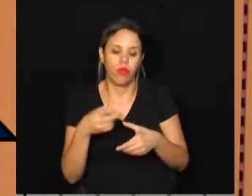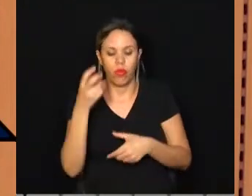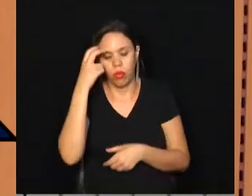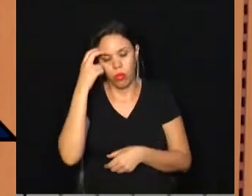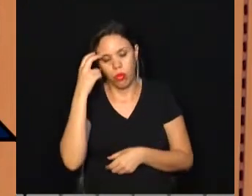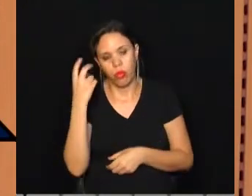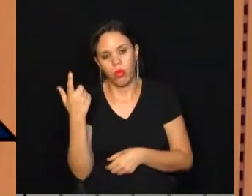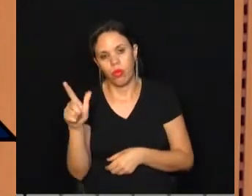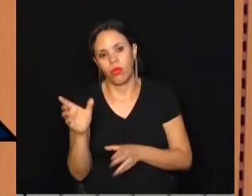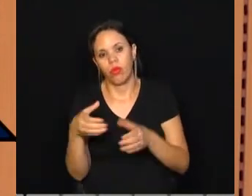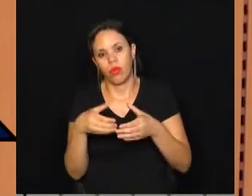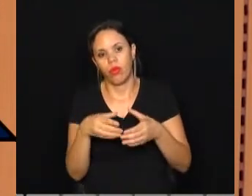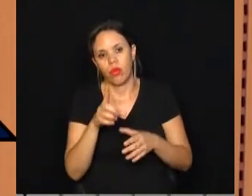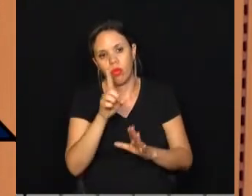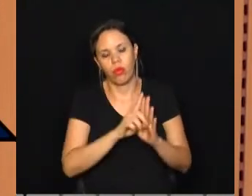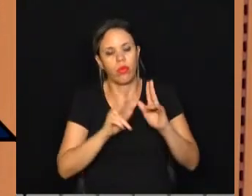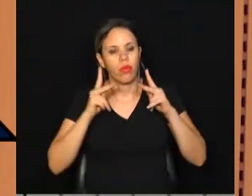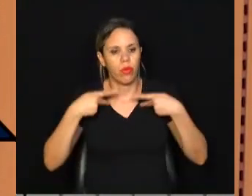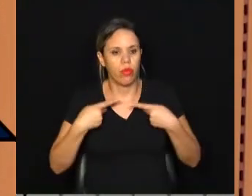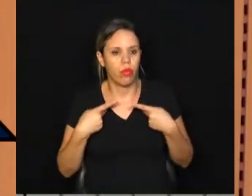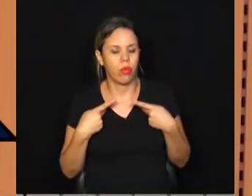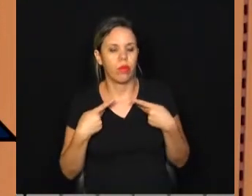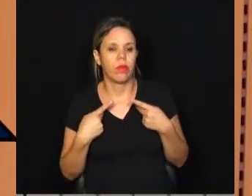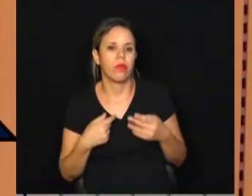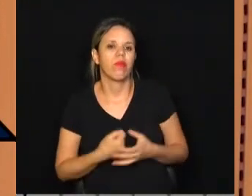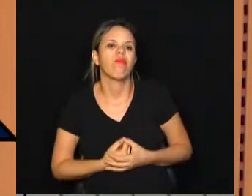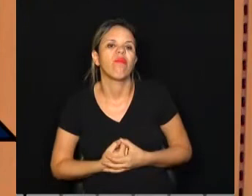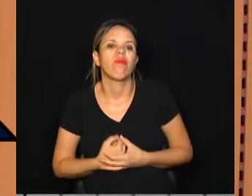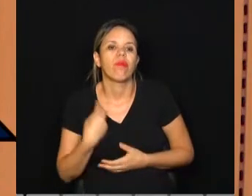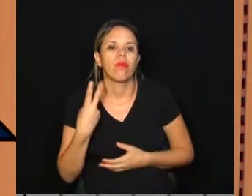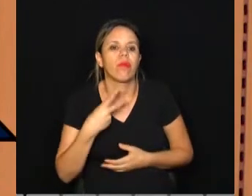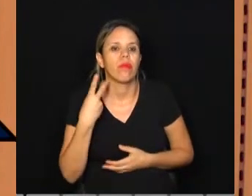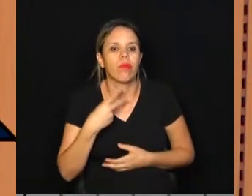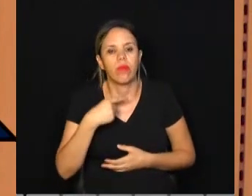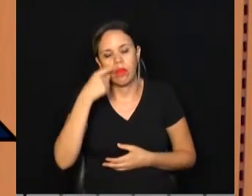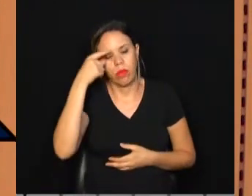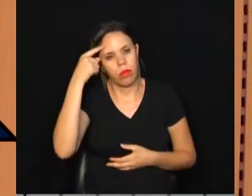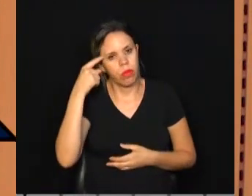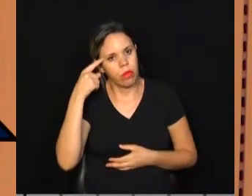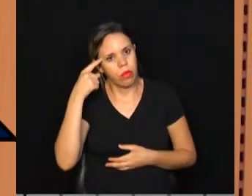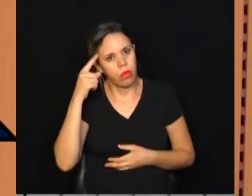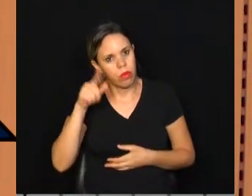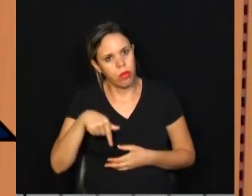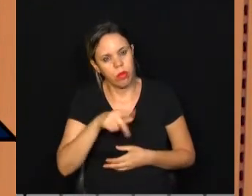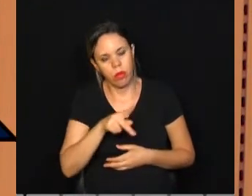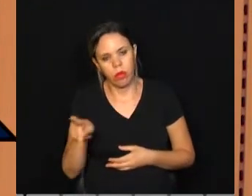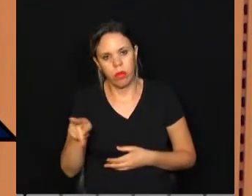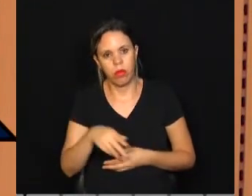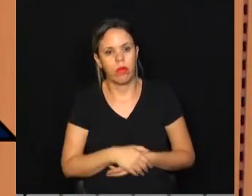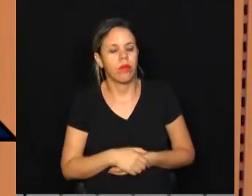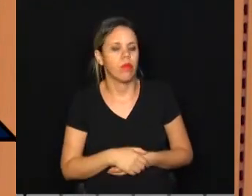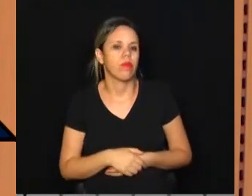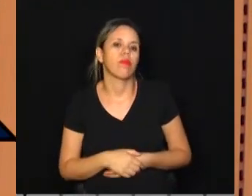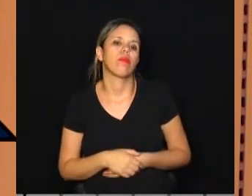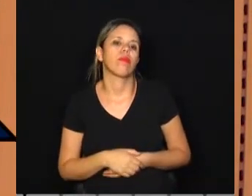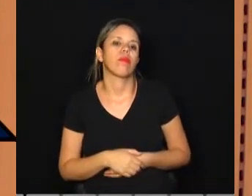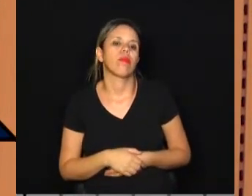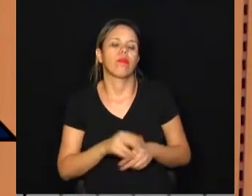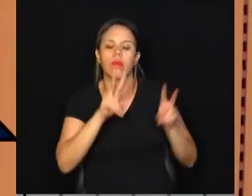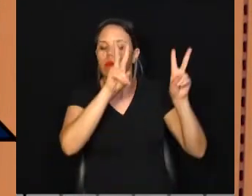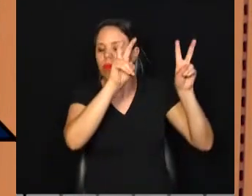Cultura e a Comissão de Direitos Humanos, da qual a vereadora Paola Miguel é presidenta, dos